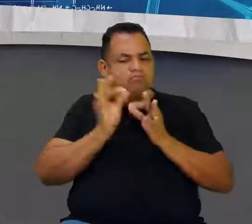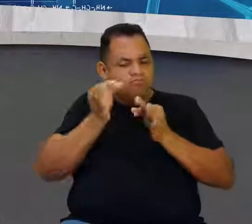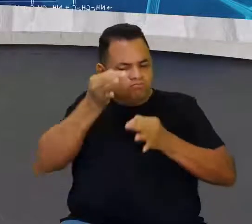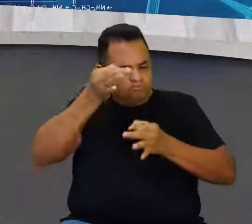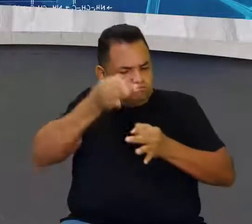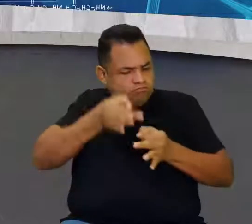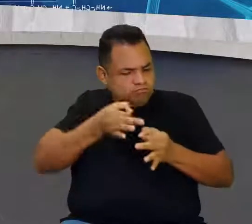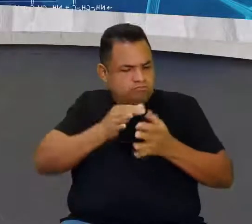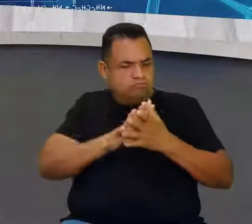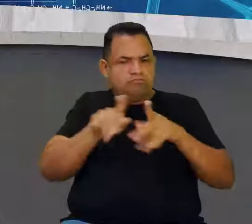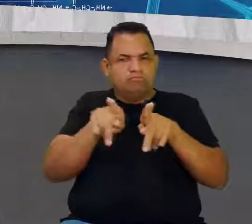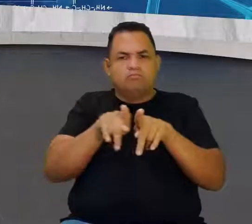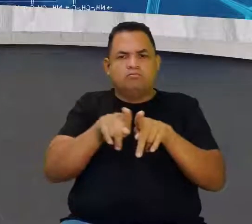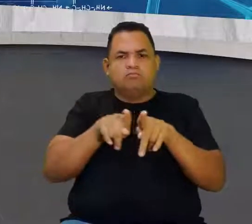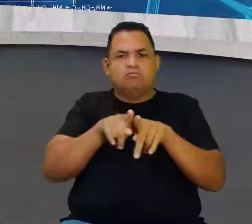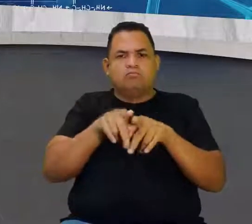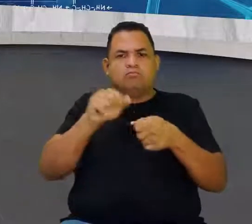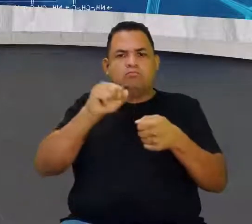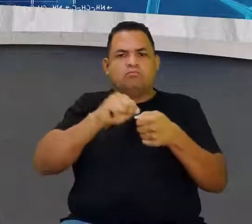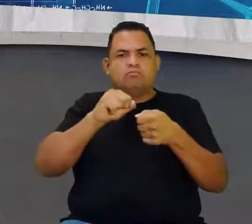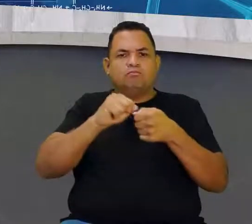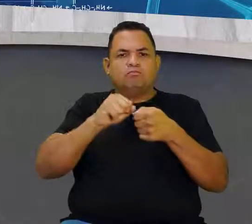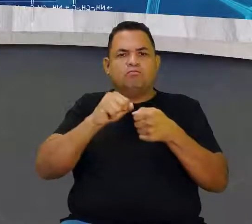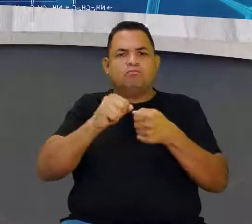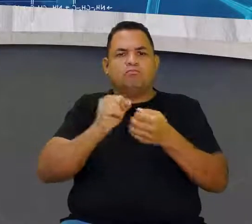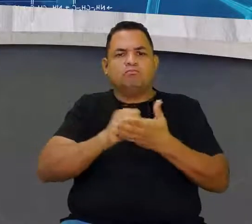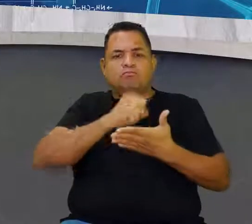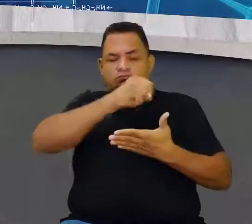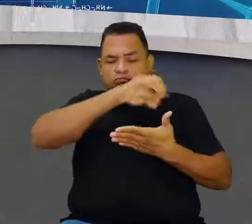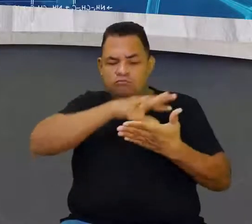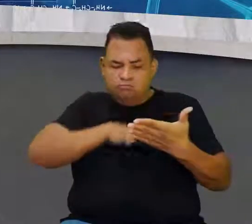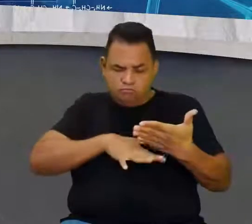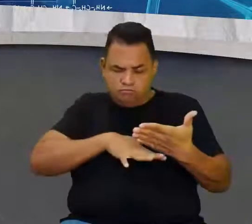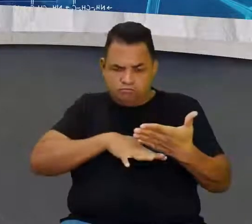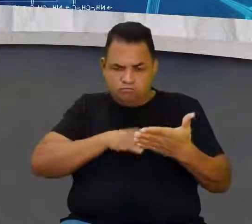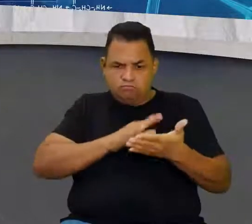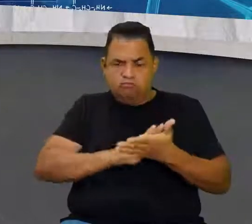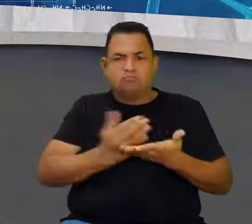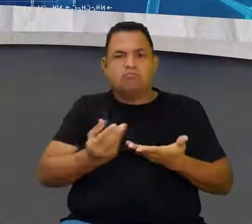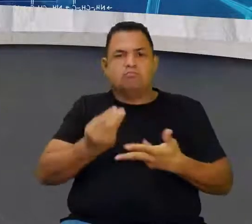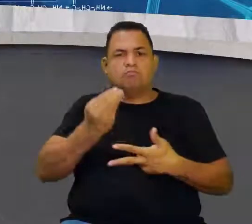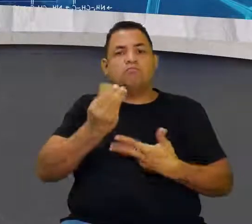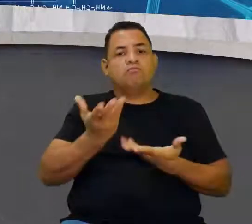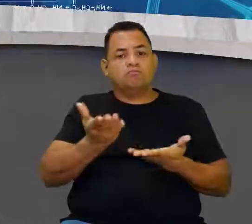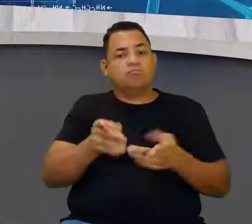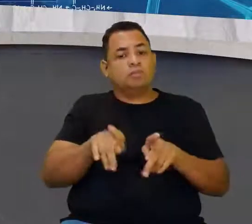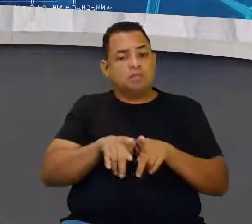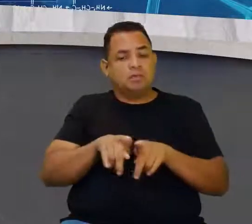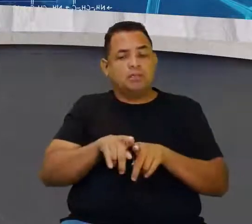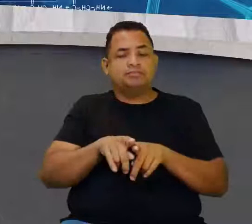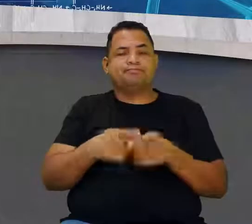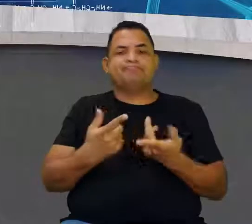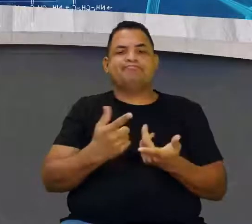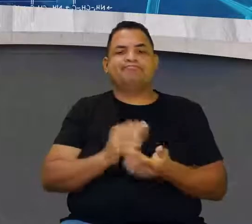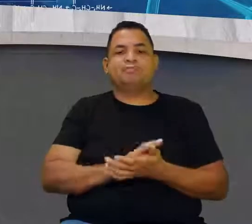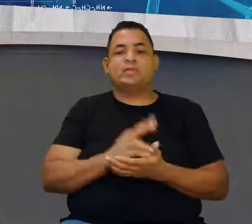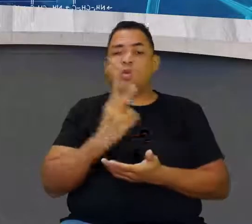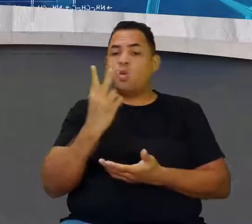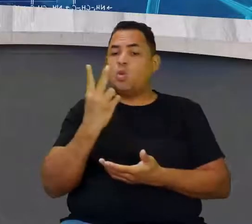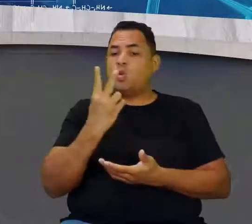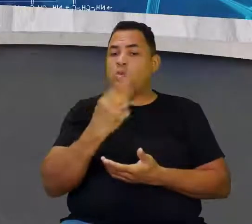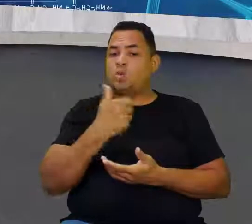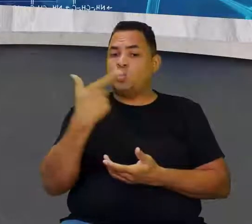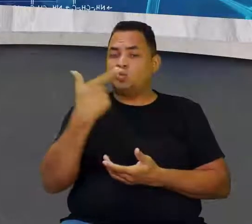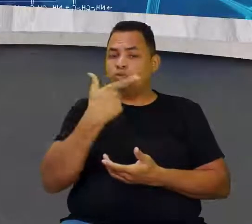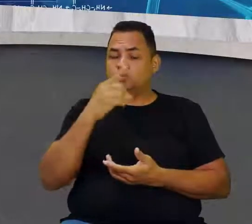perfeição e também fazer a resolução das questões que vão estar ali no mesmo dia. No segundo dia, nós